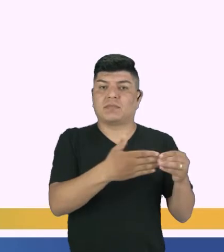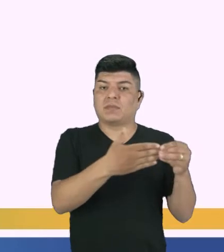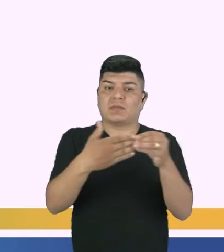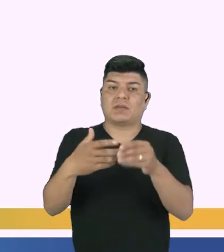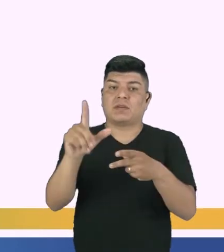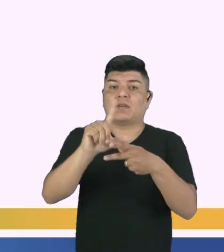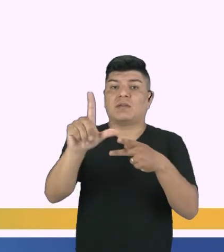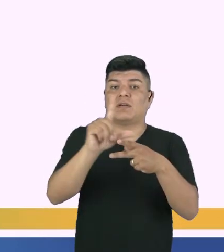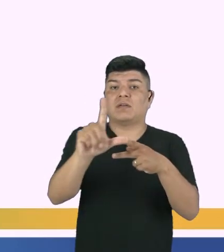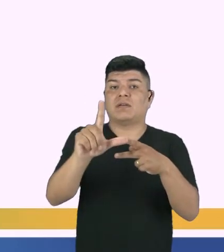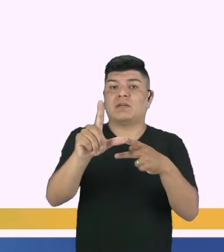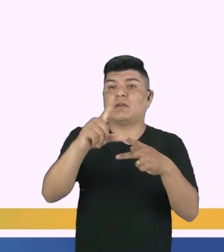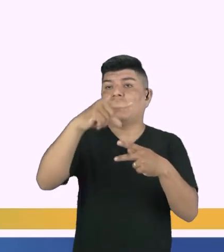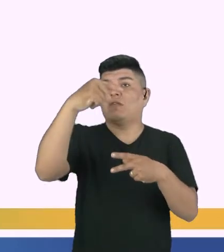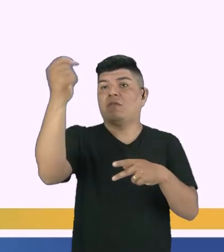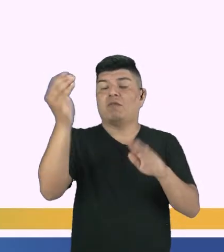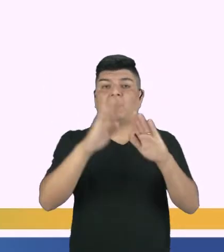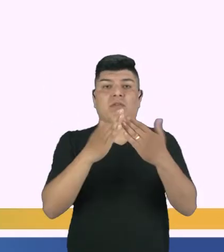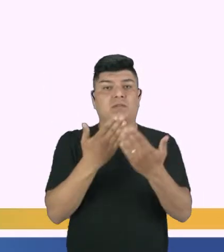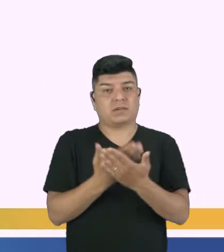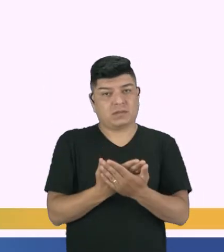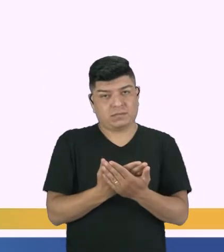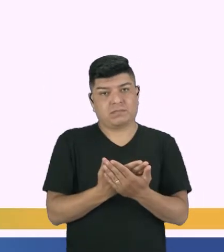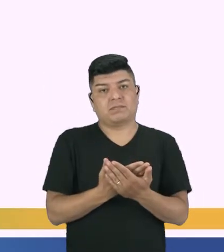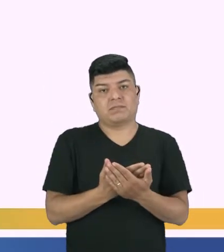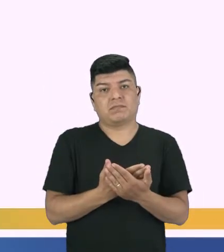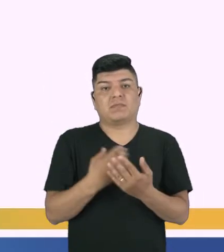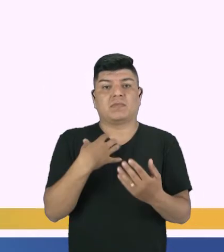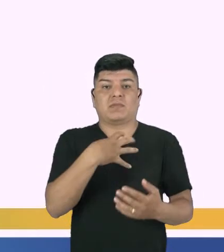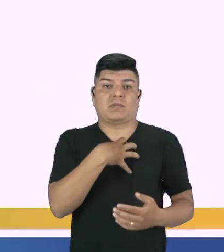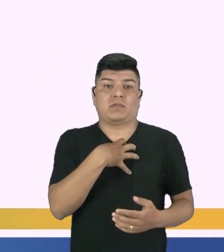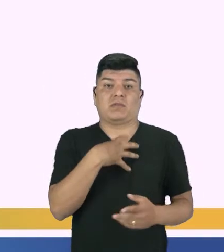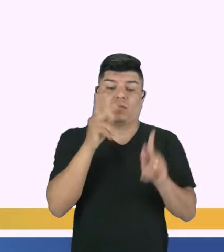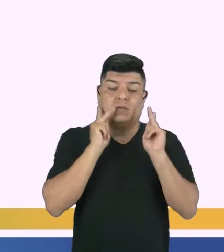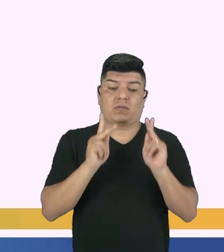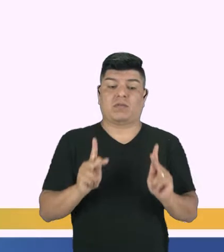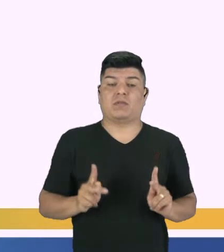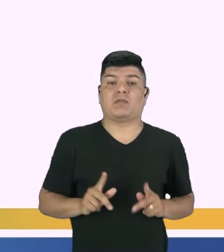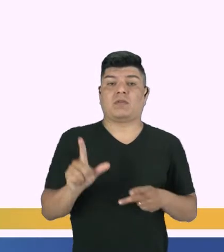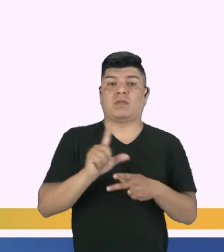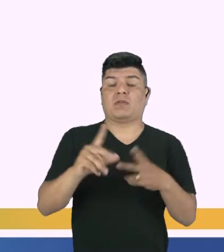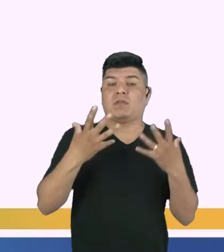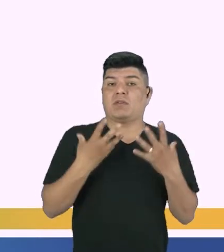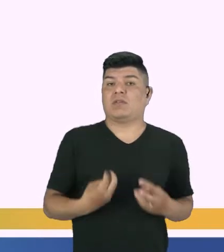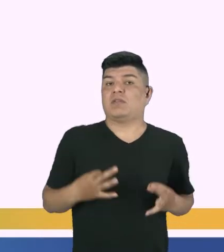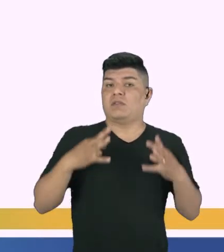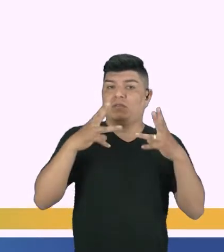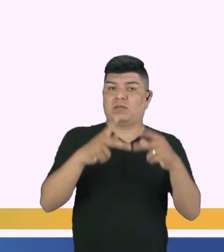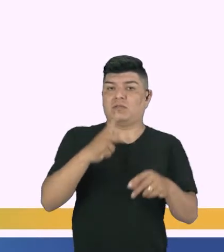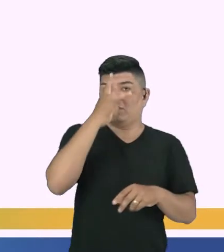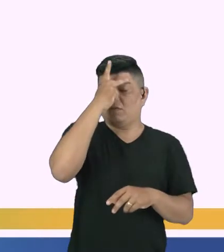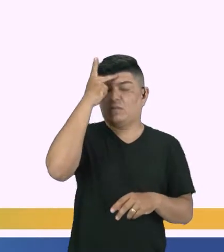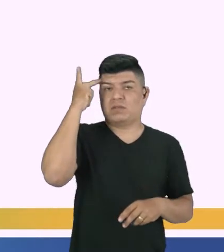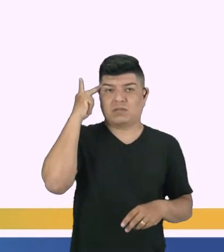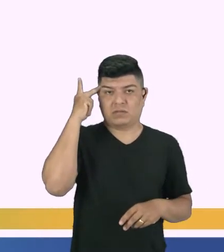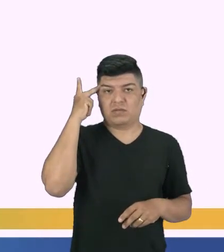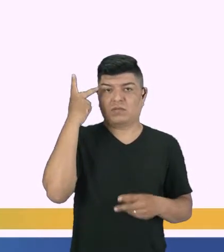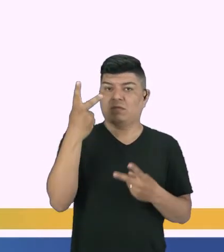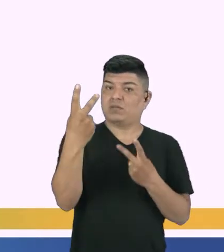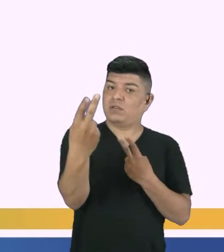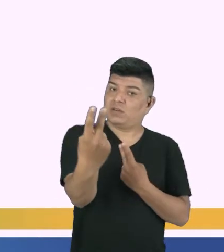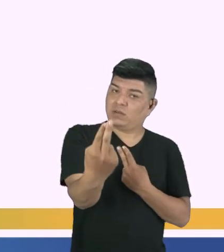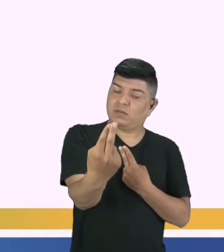pluralidade para fora da escola. O que é o comportamento plural? É a aceitação de todas as pessoas conforme elas